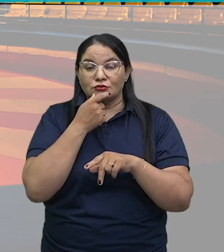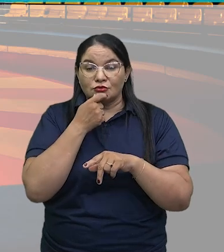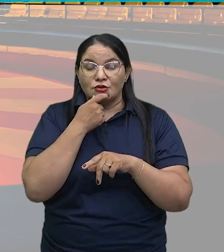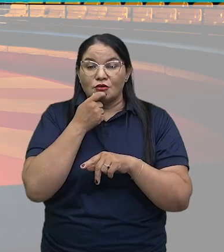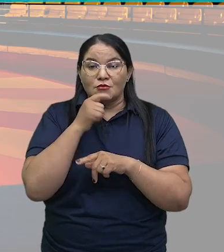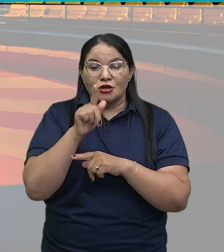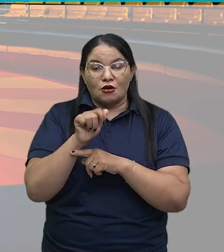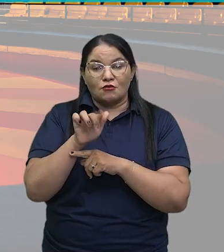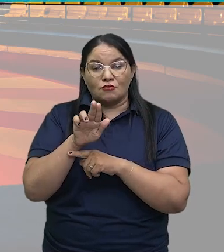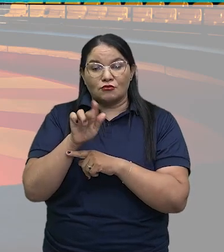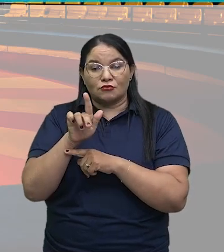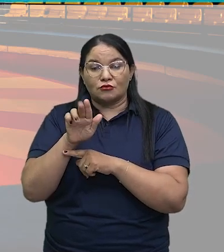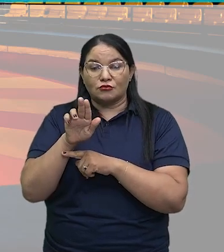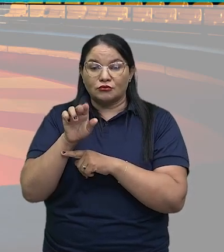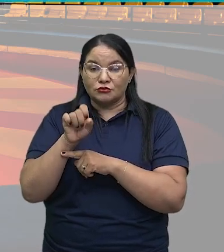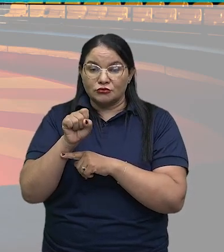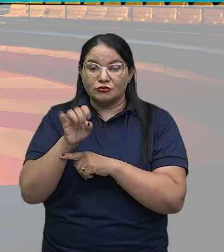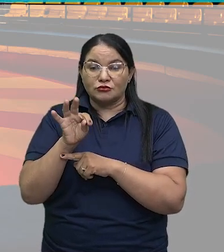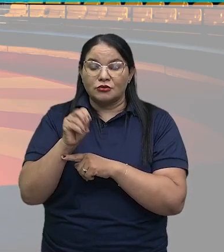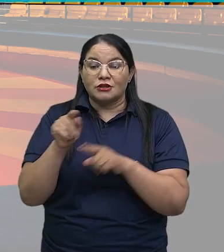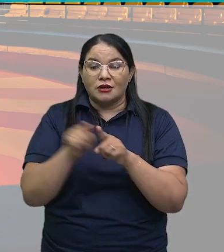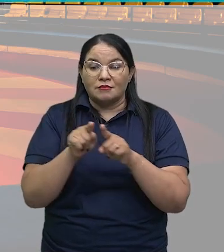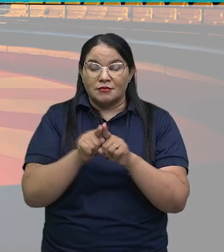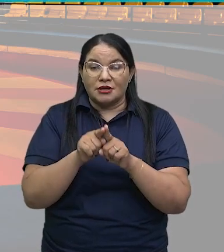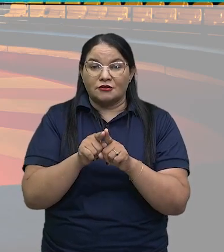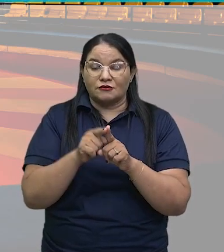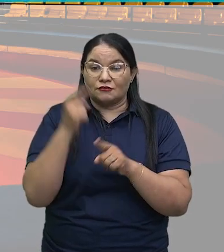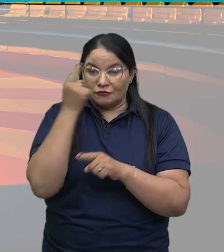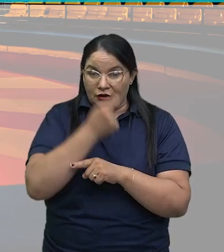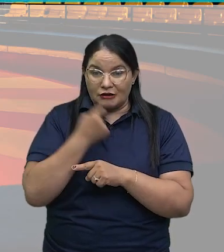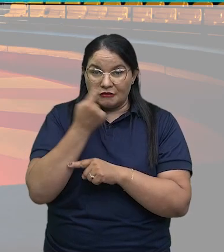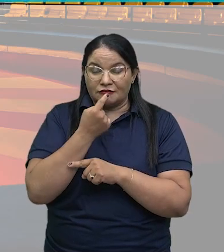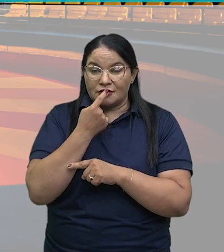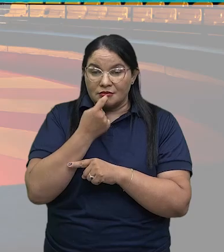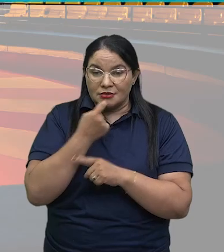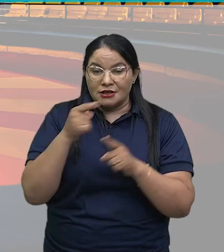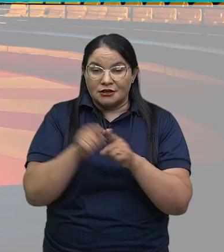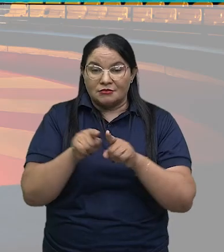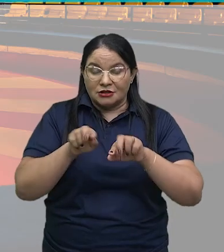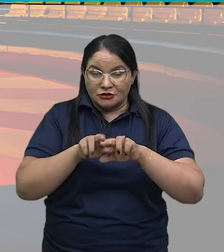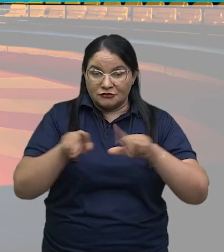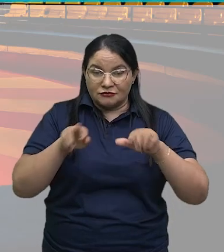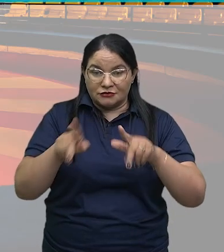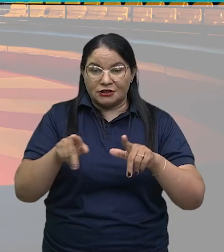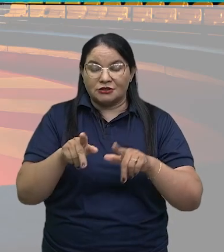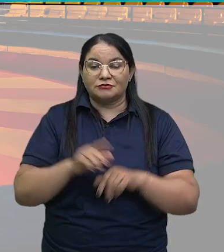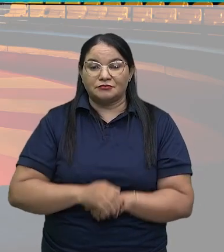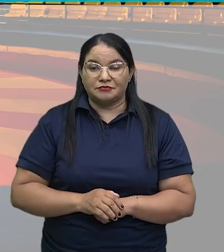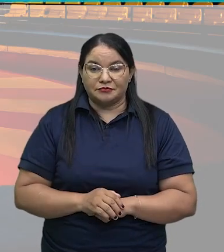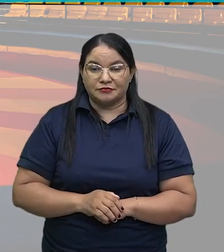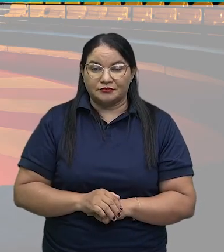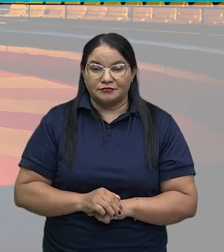grande, explora explicitamente essa dor subjacente.